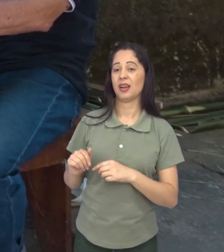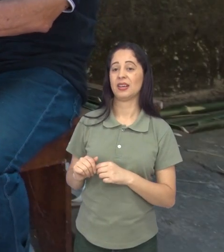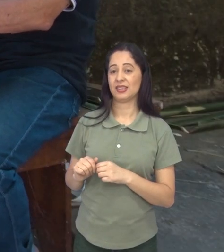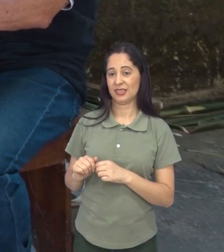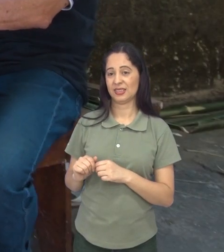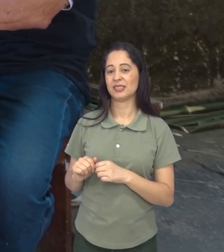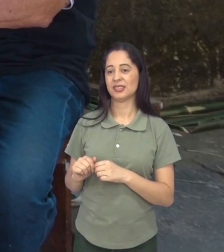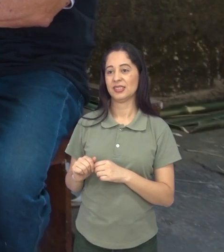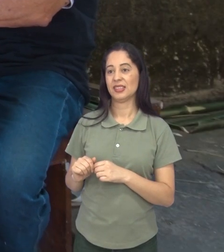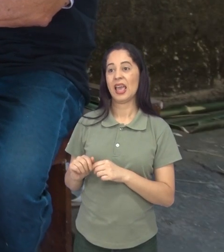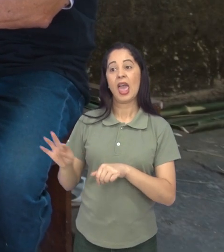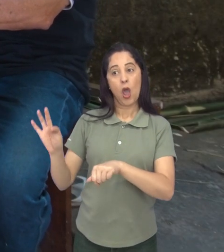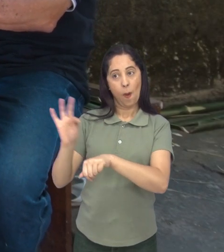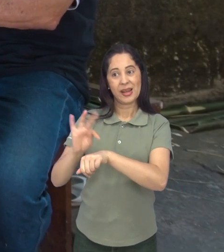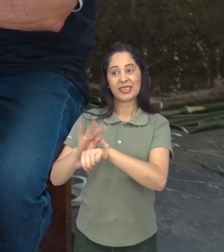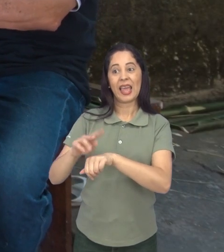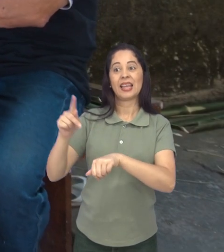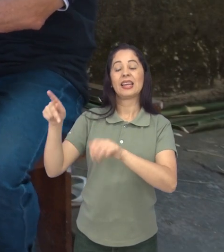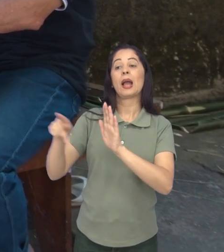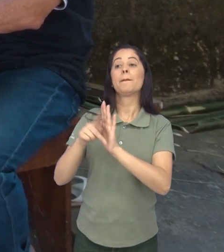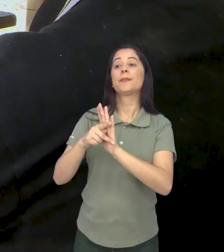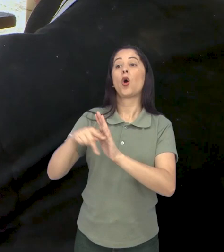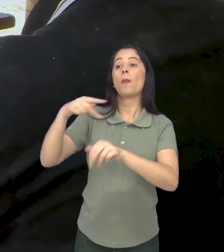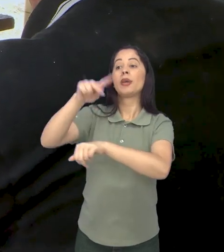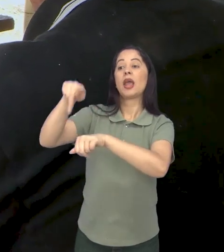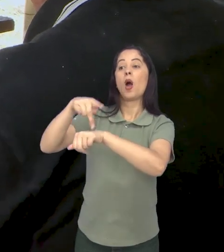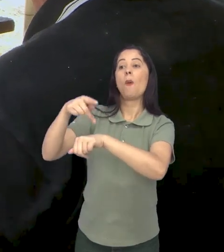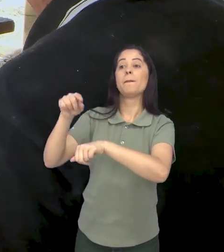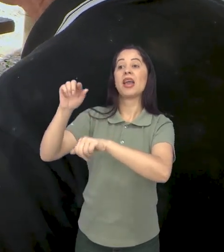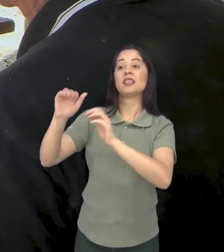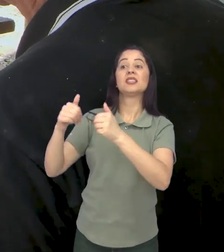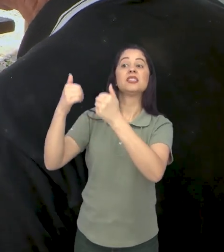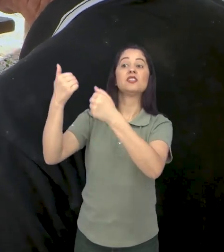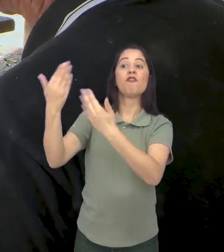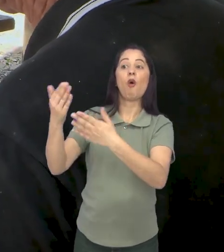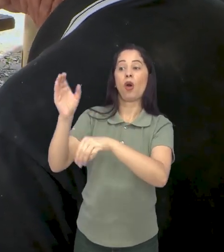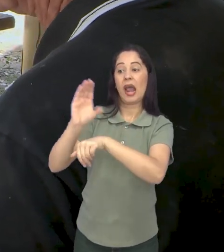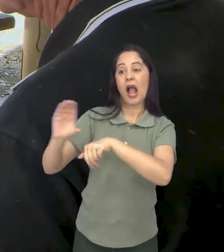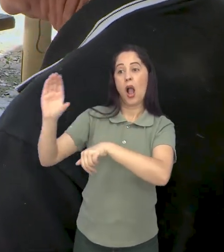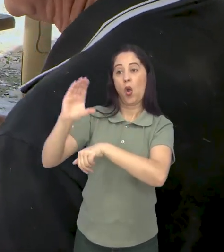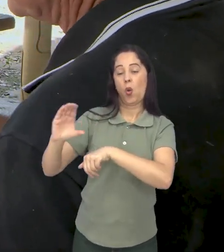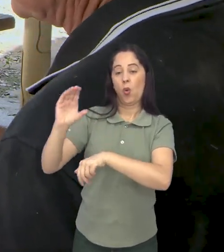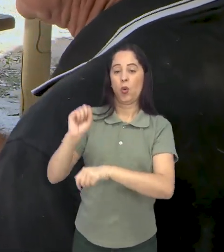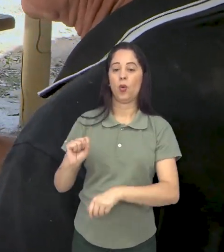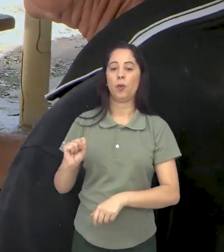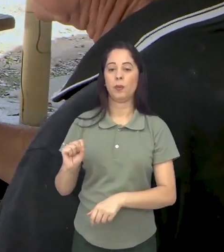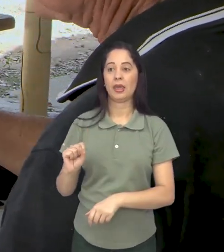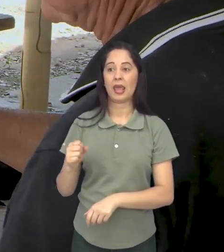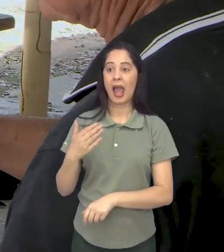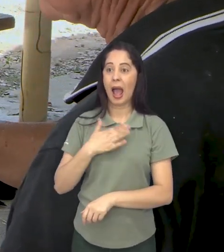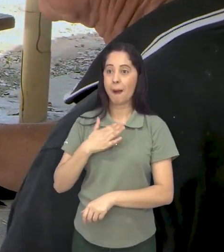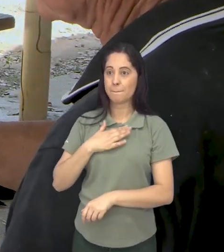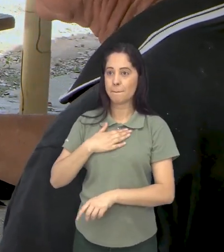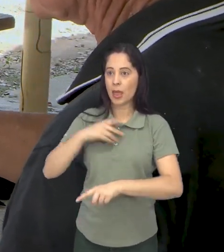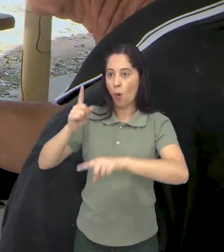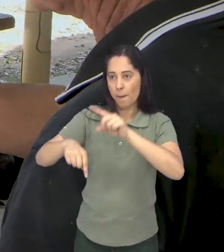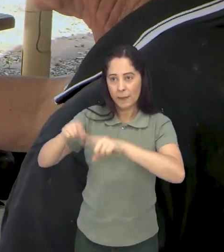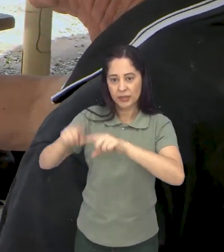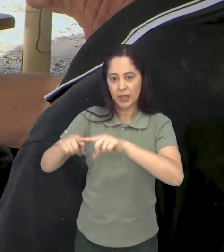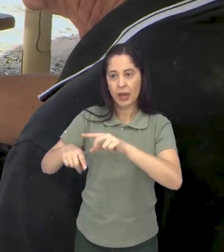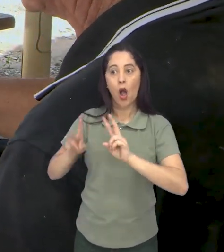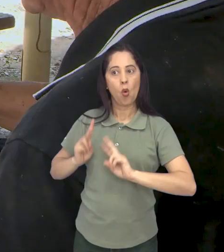sabendo logo após que é uma técnica colombiana de ponto, um ponto colombiano. E as minhas peças são